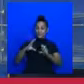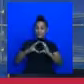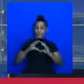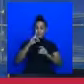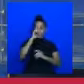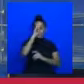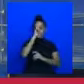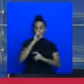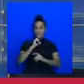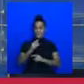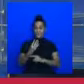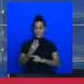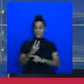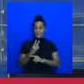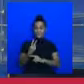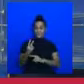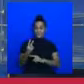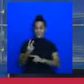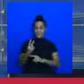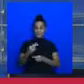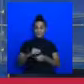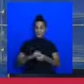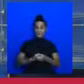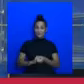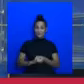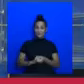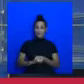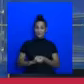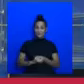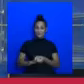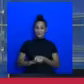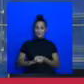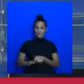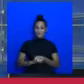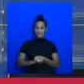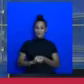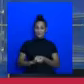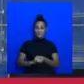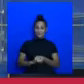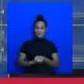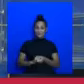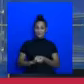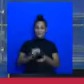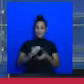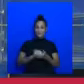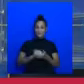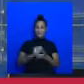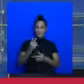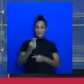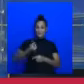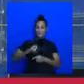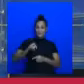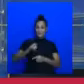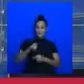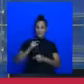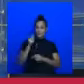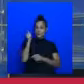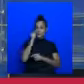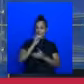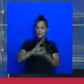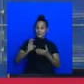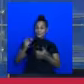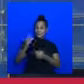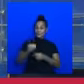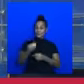Bola amarela, 42. Amarela, número 42. Ainda faltam 2 números. Você ganha